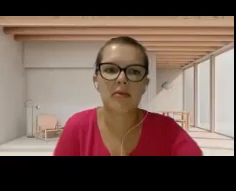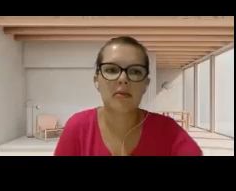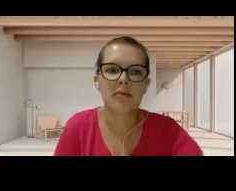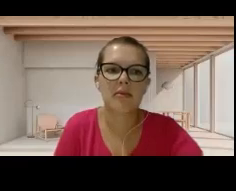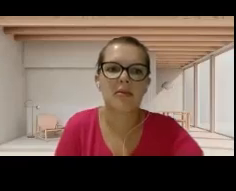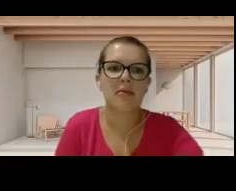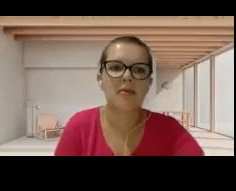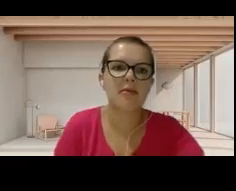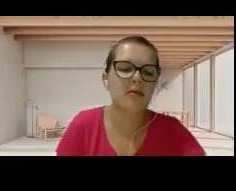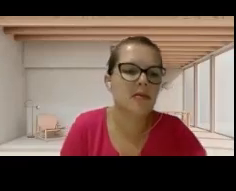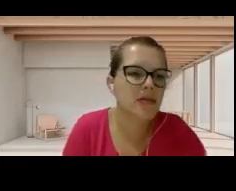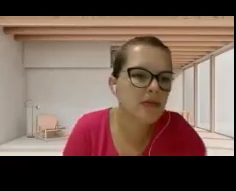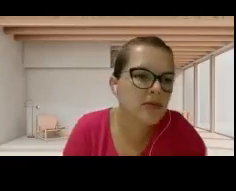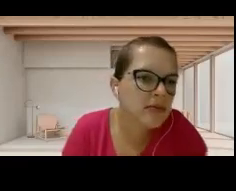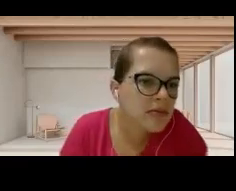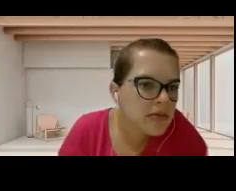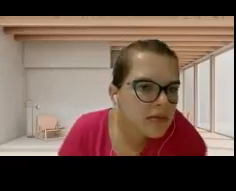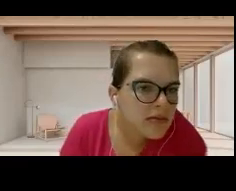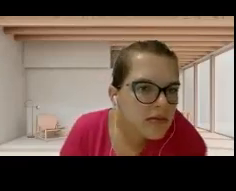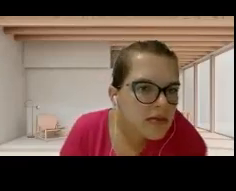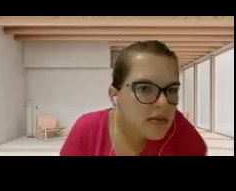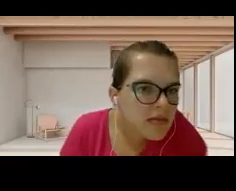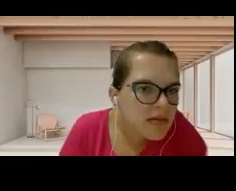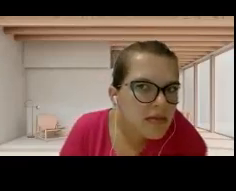ó? Você vai ter...